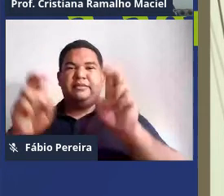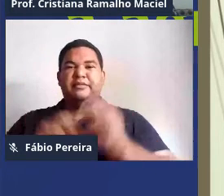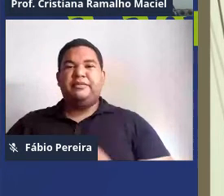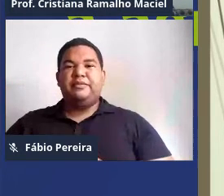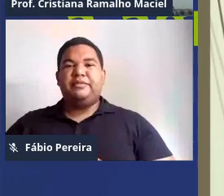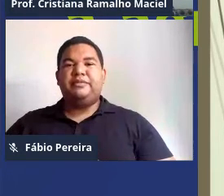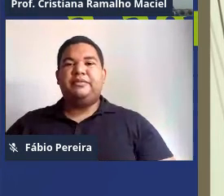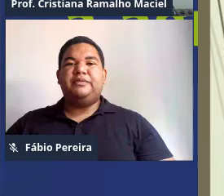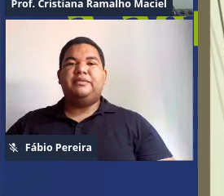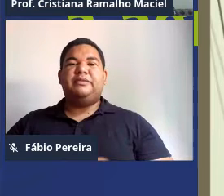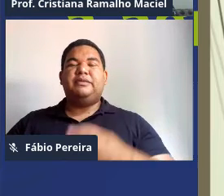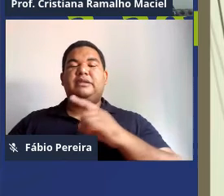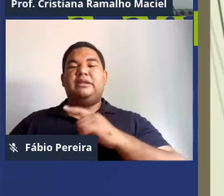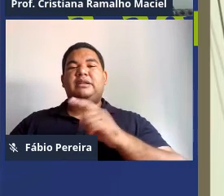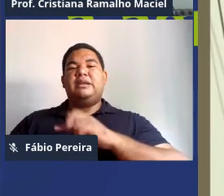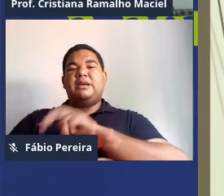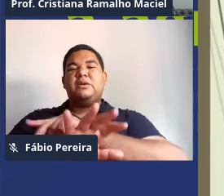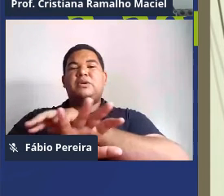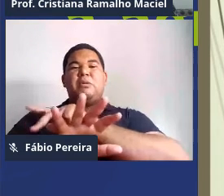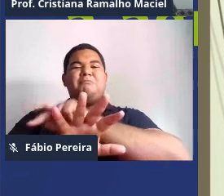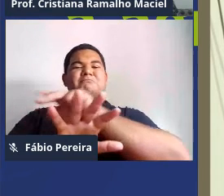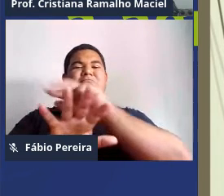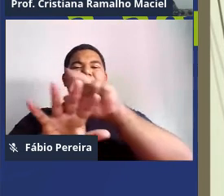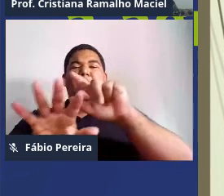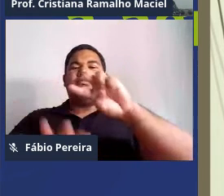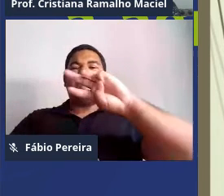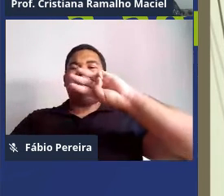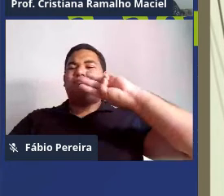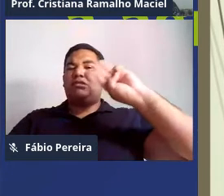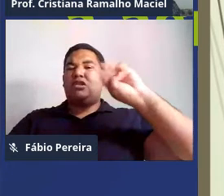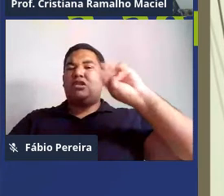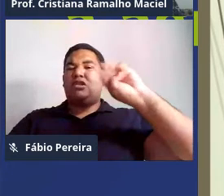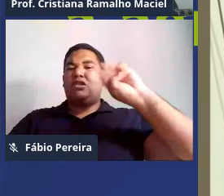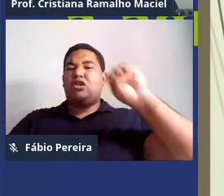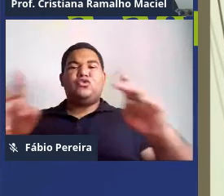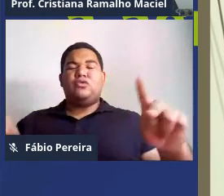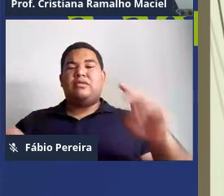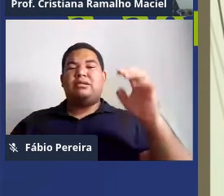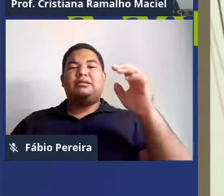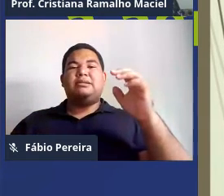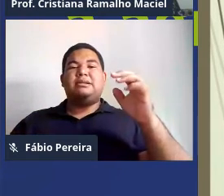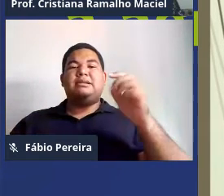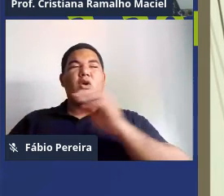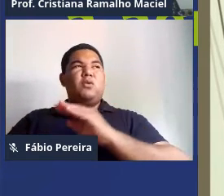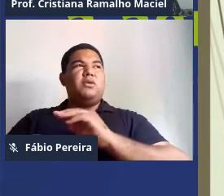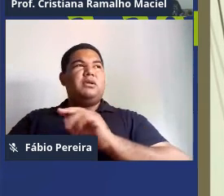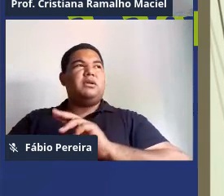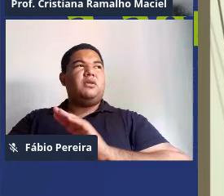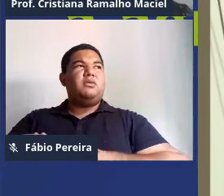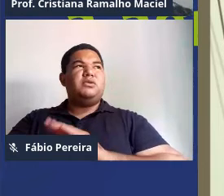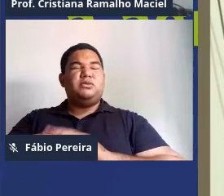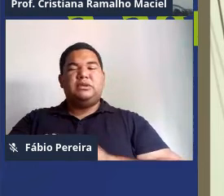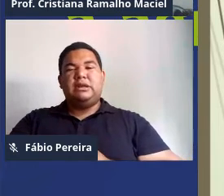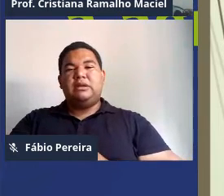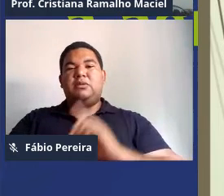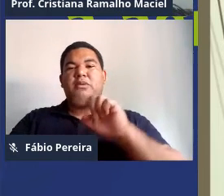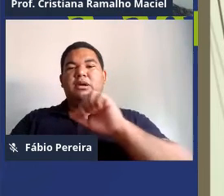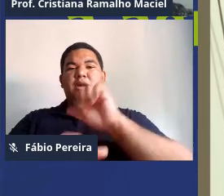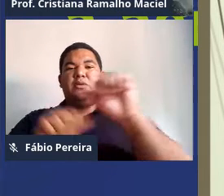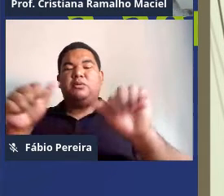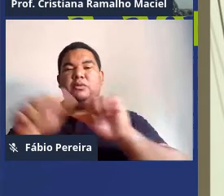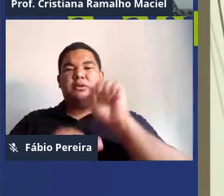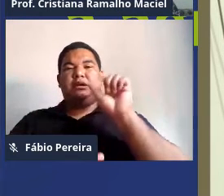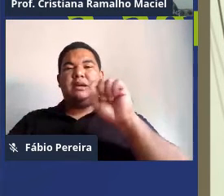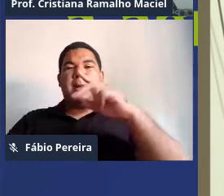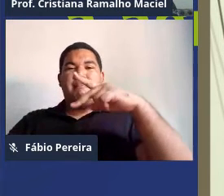de milhões de coisas ao mesmo tempo, que agora eu vou transformar ou o